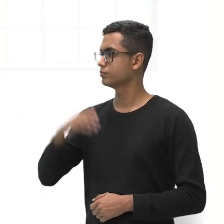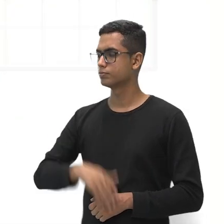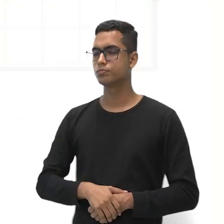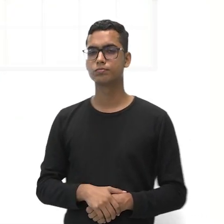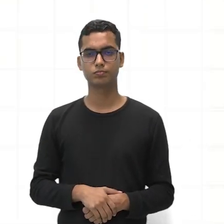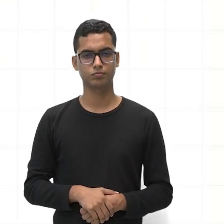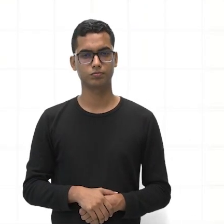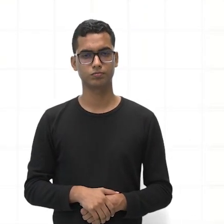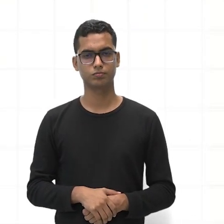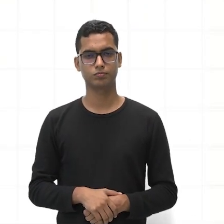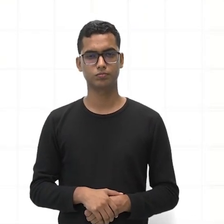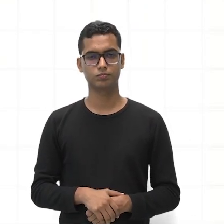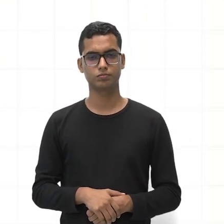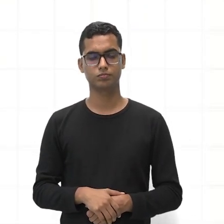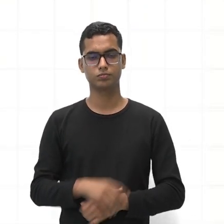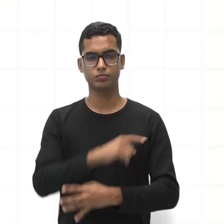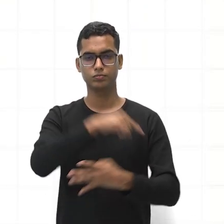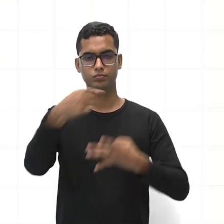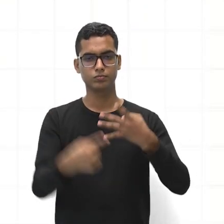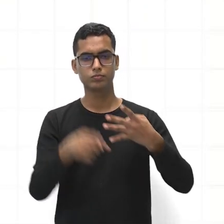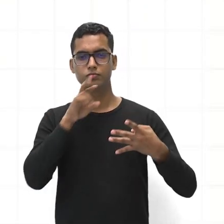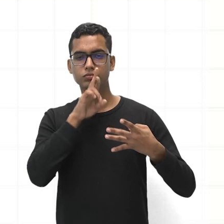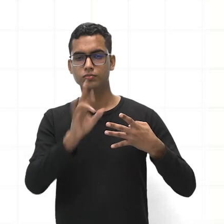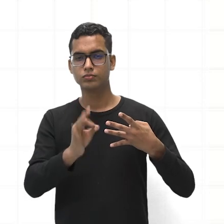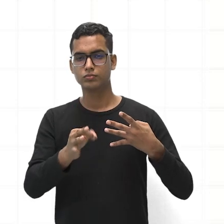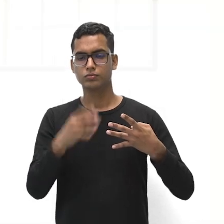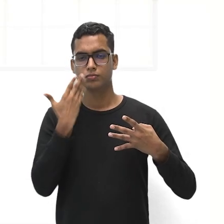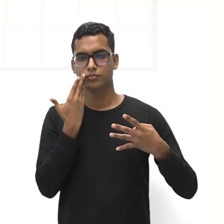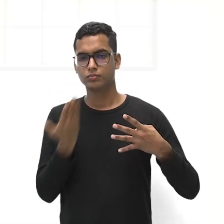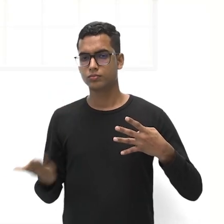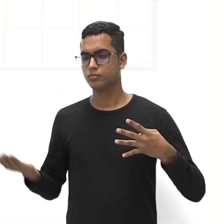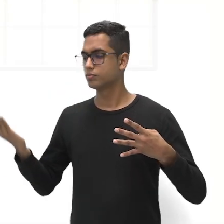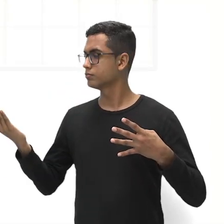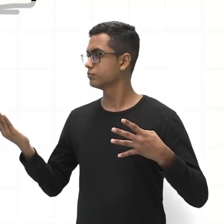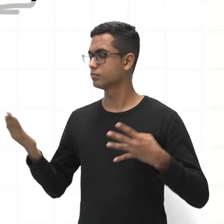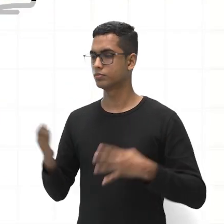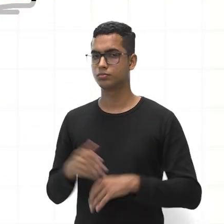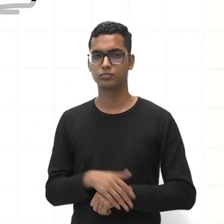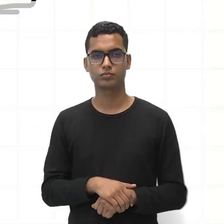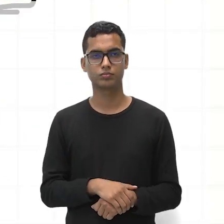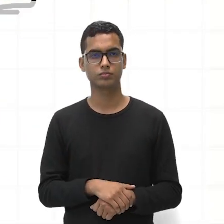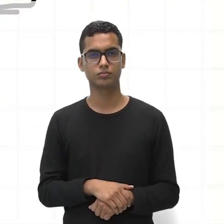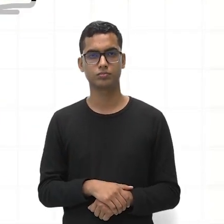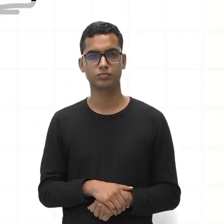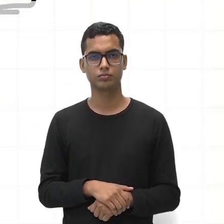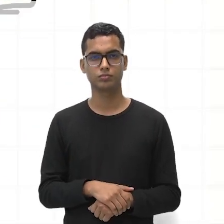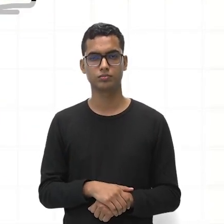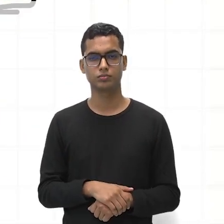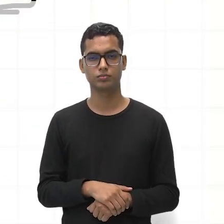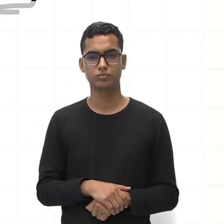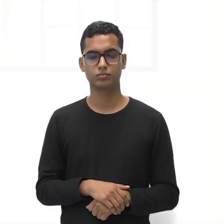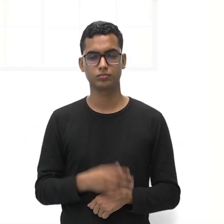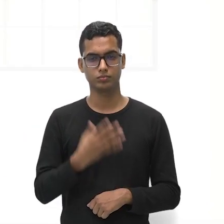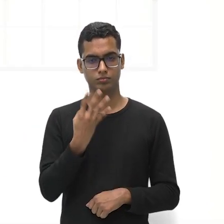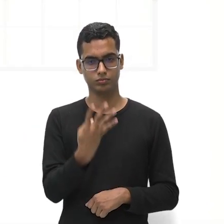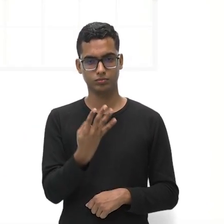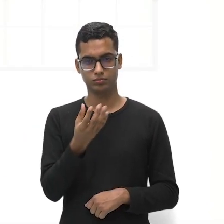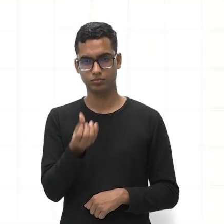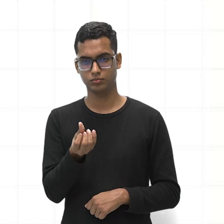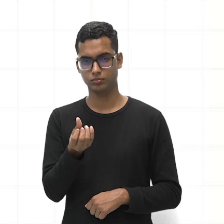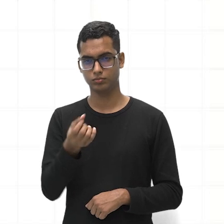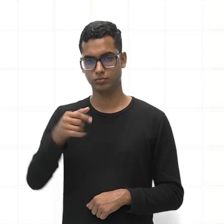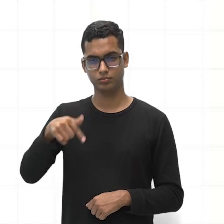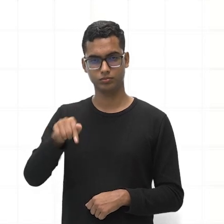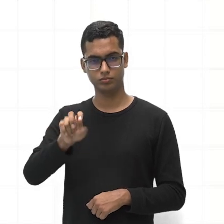4.675, que de acordo com as nossas alternativas, né? Olha só, vamos pegar lá, né? 4.675.